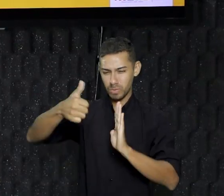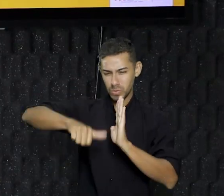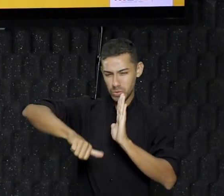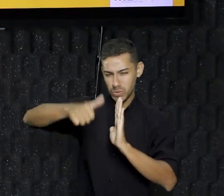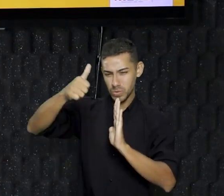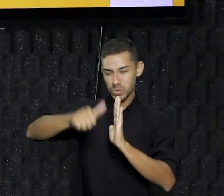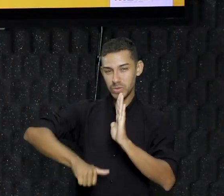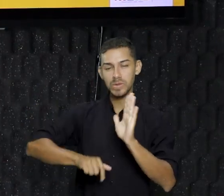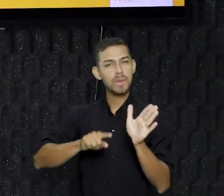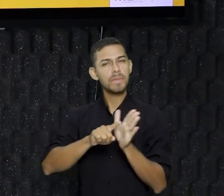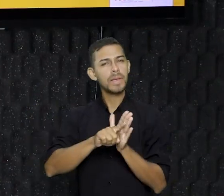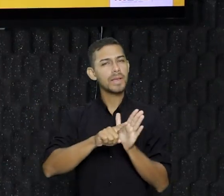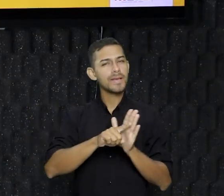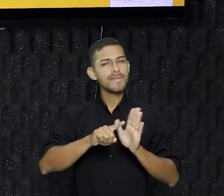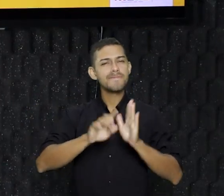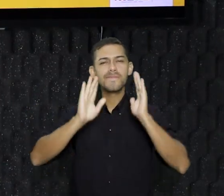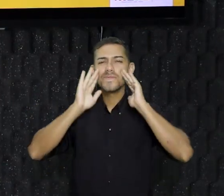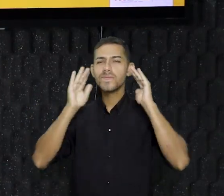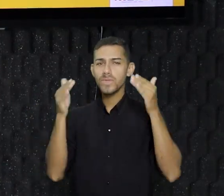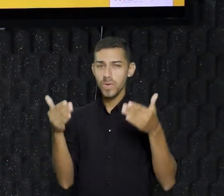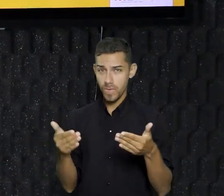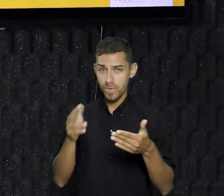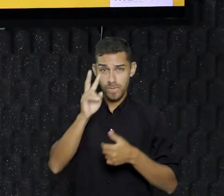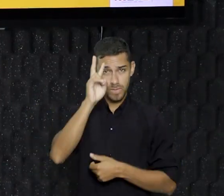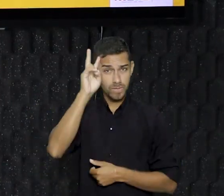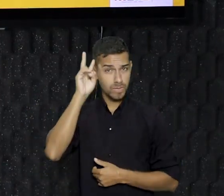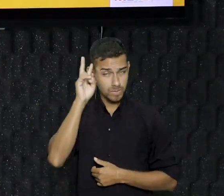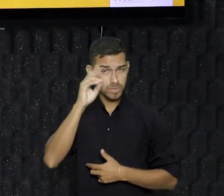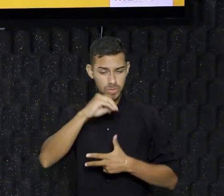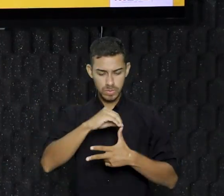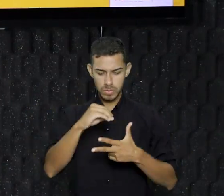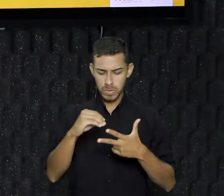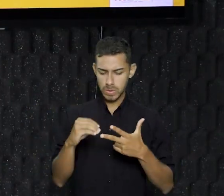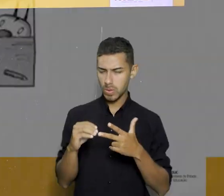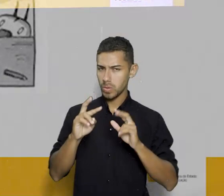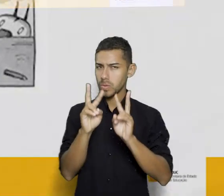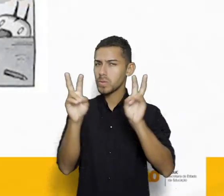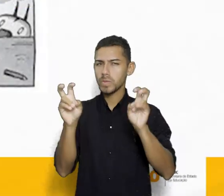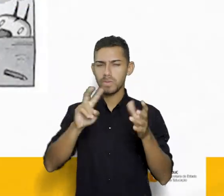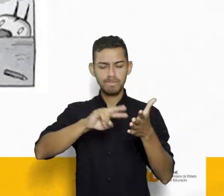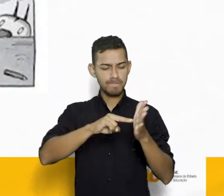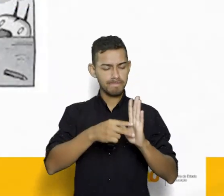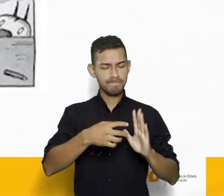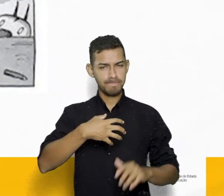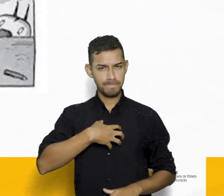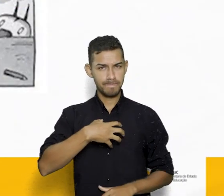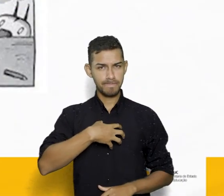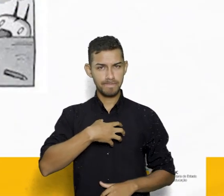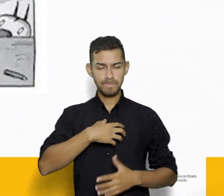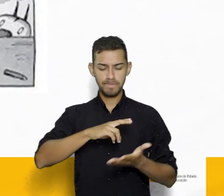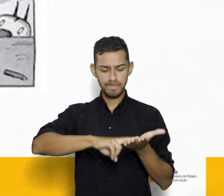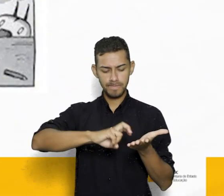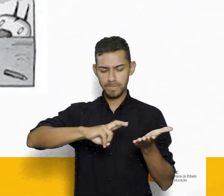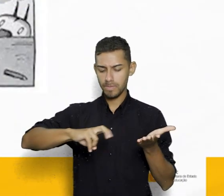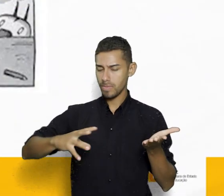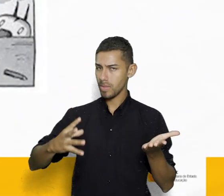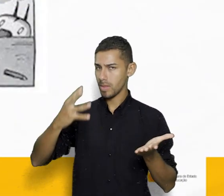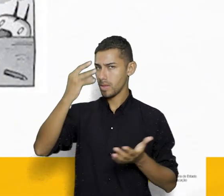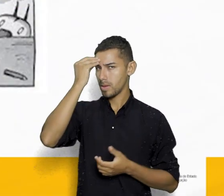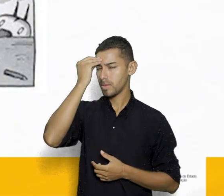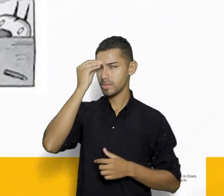de questões para o ENEM 2023 com o tema semântica e domínio lexical tá primeira coisa